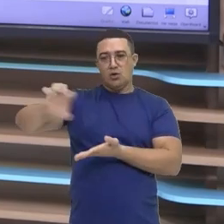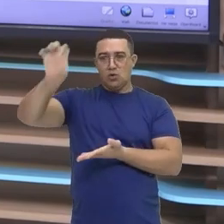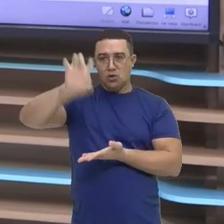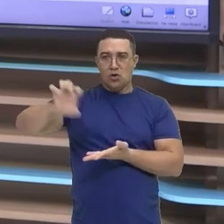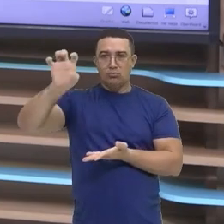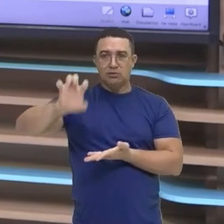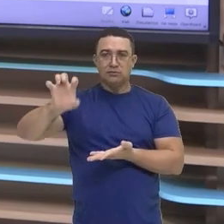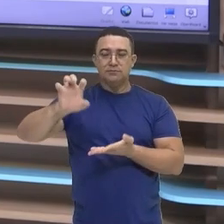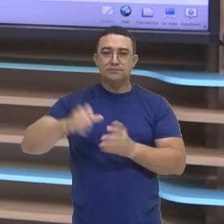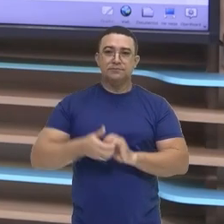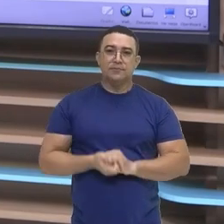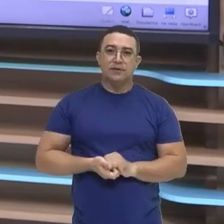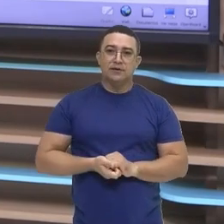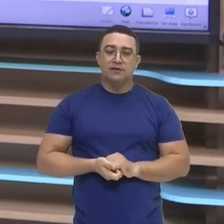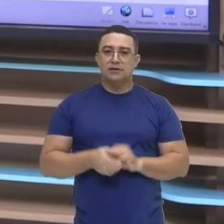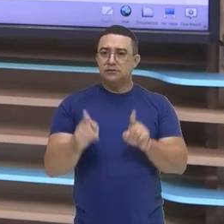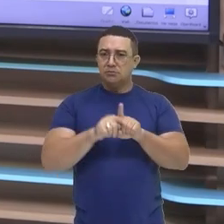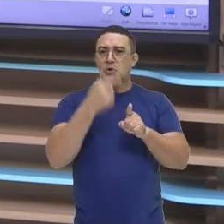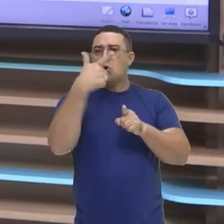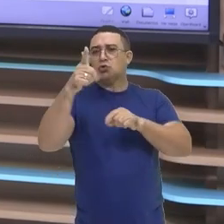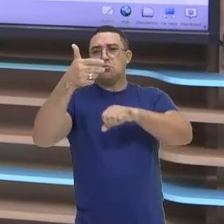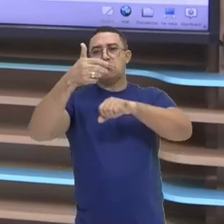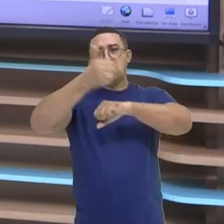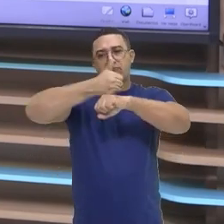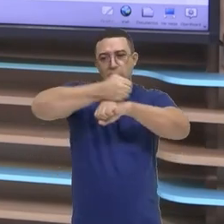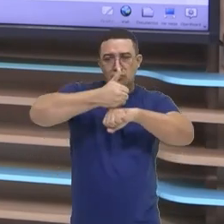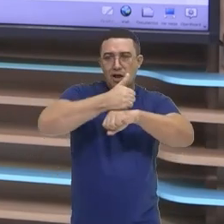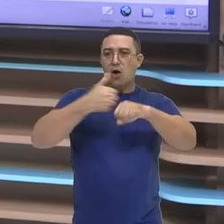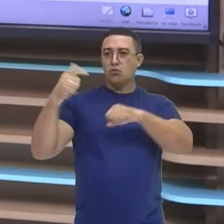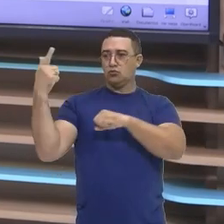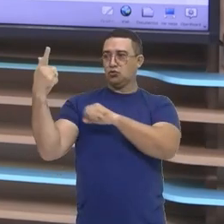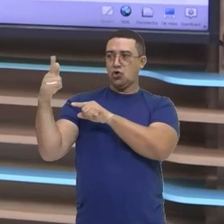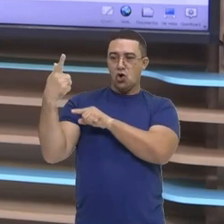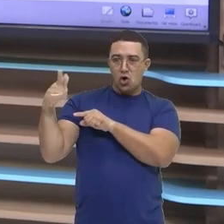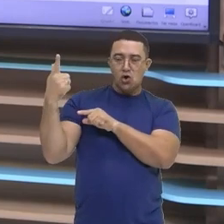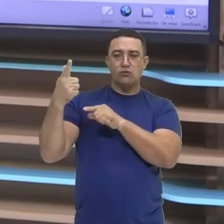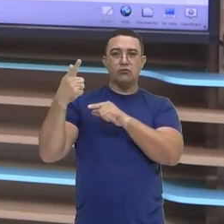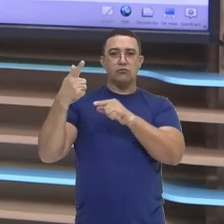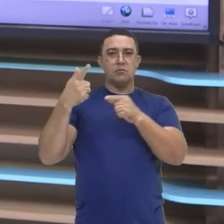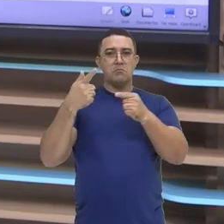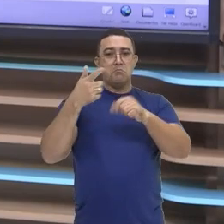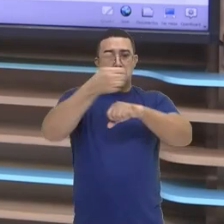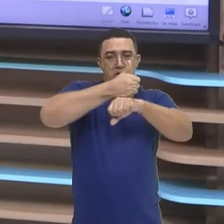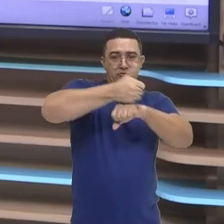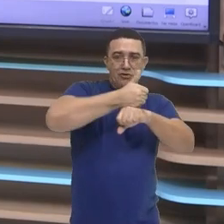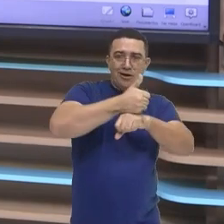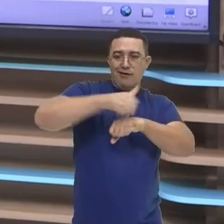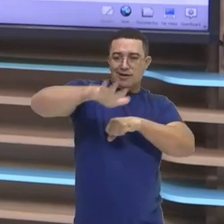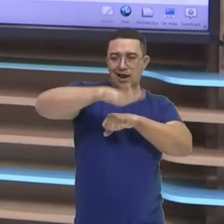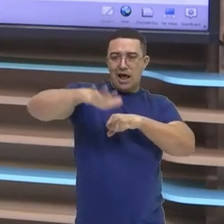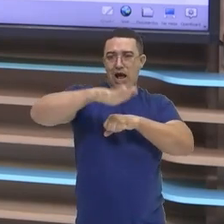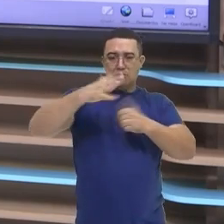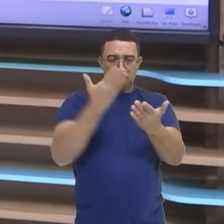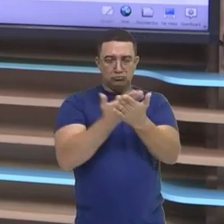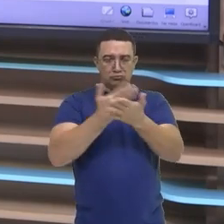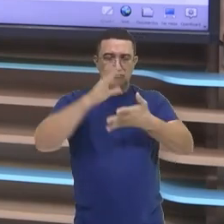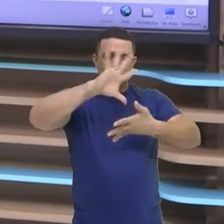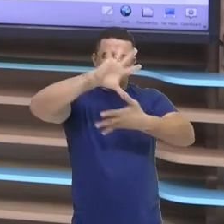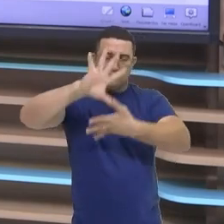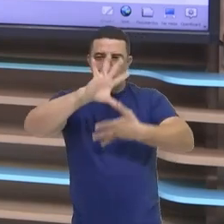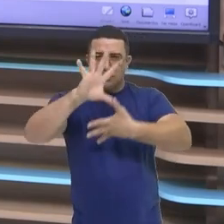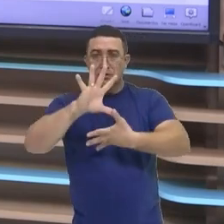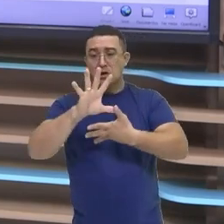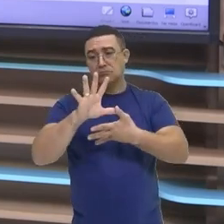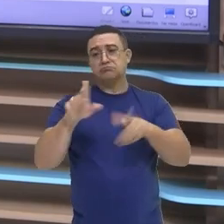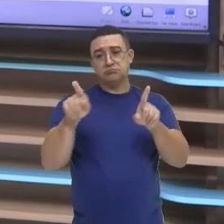que inclusive outros geógrafos, outros cartógrafos, né, colocaram aí bastantes críticas relacionadas a